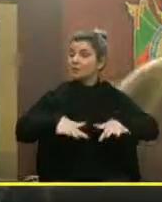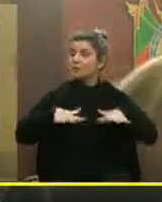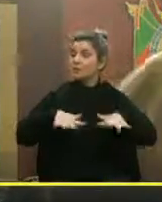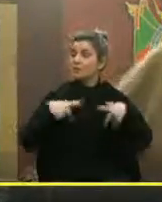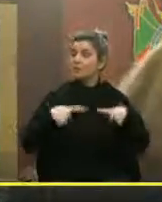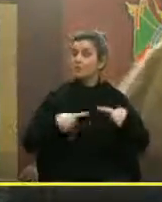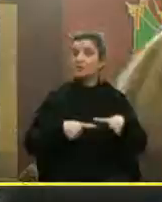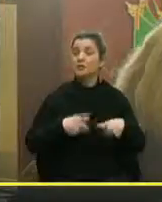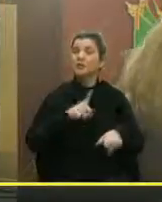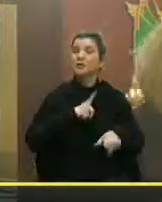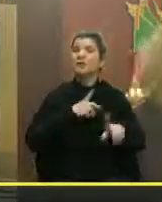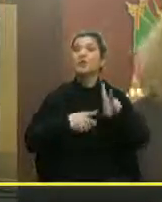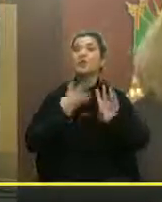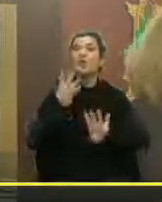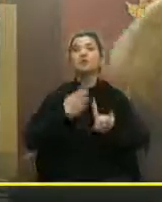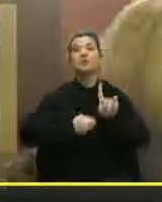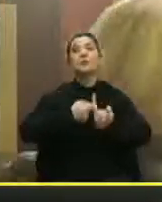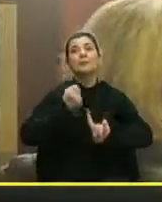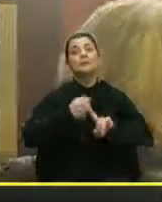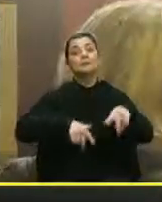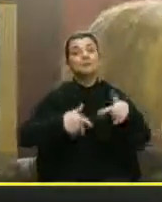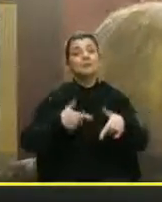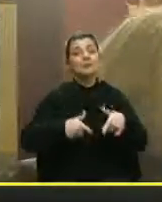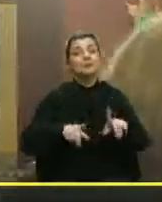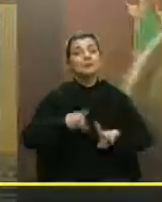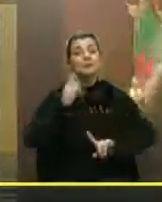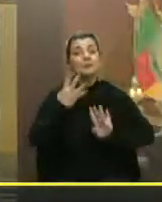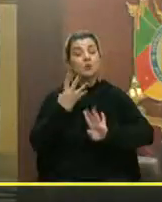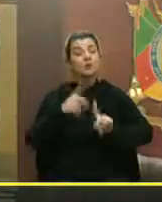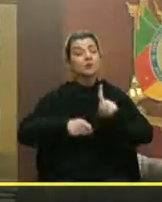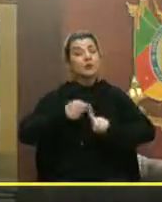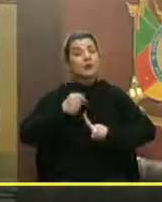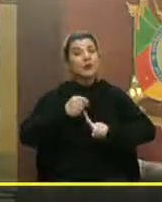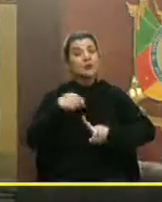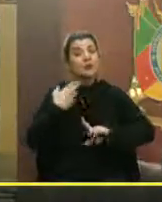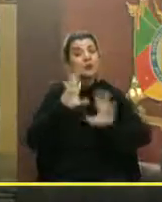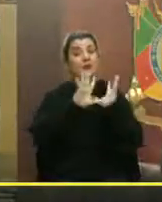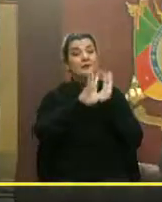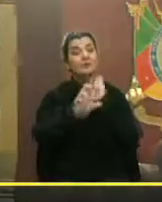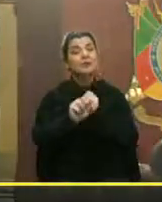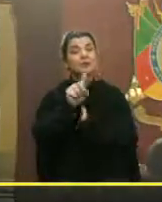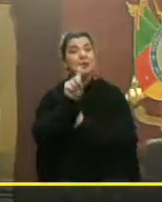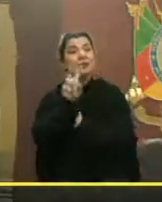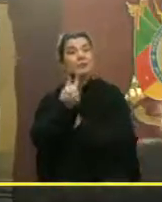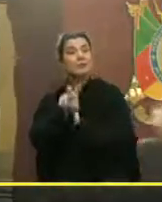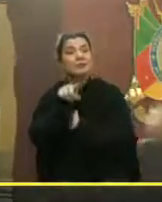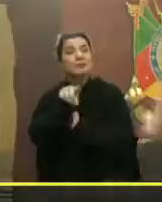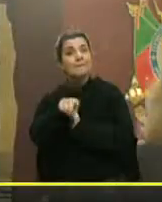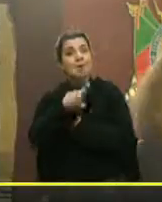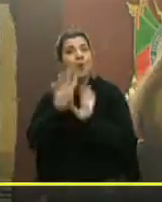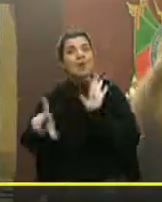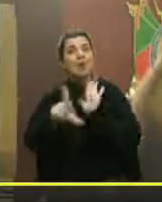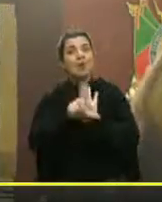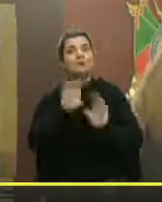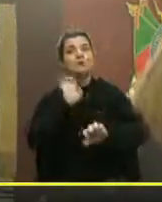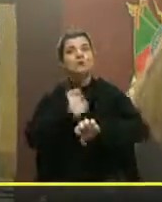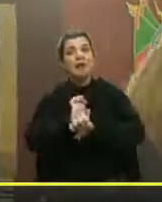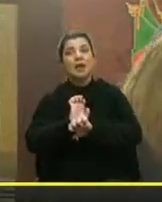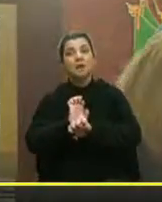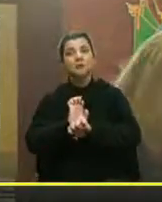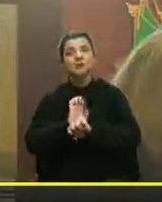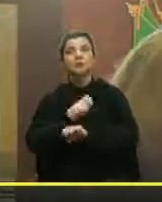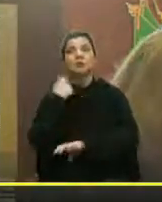que teve quatro meses de trabalho e durante esses quatro meses de trabalho nós revisamos as 15.000 leis do Estado do Rio Grande do Sul